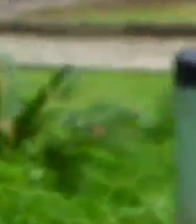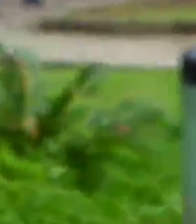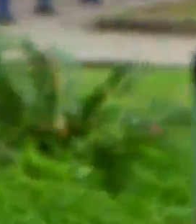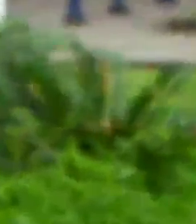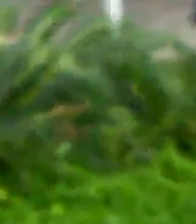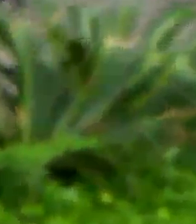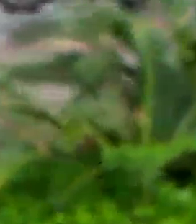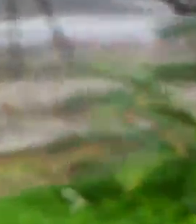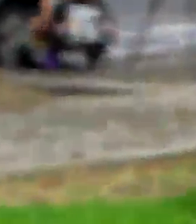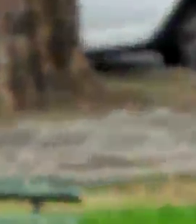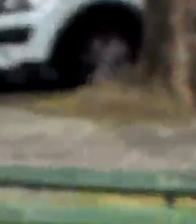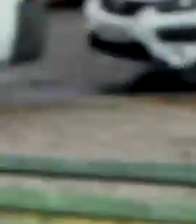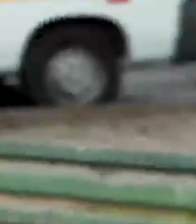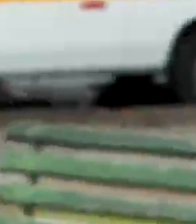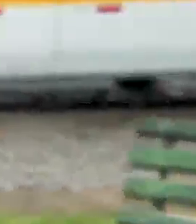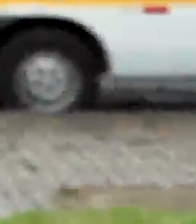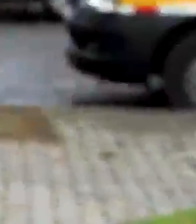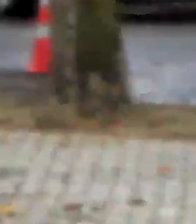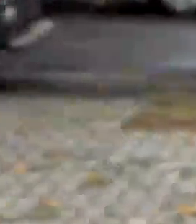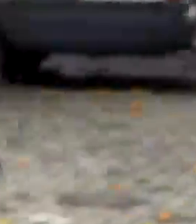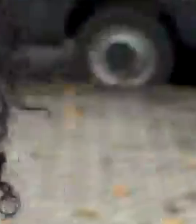Uma jovem anda por uma praça.